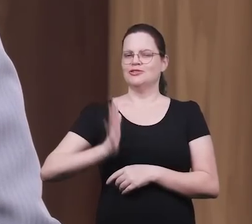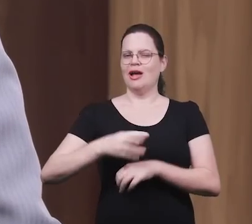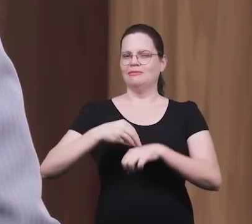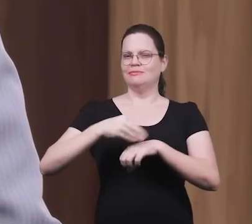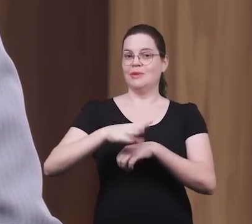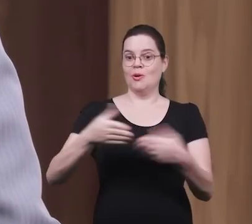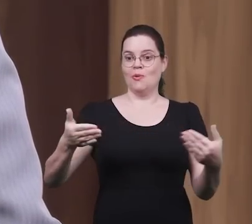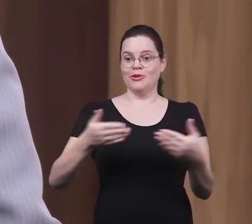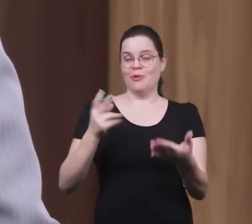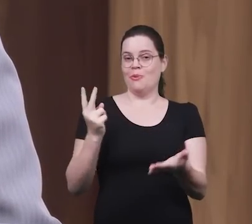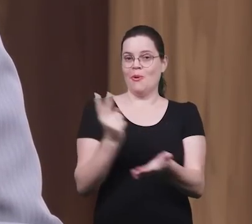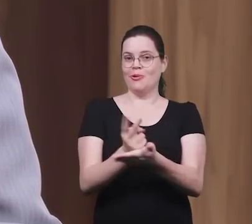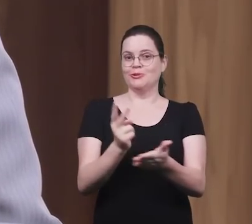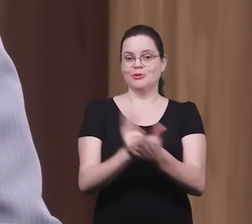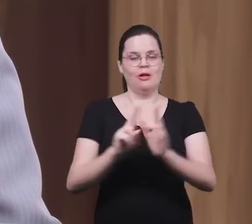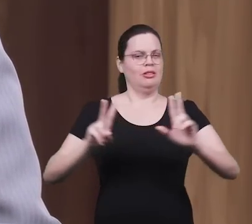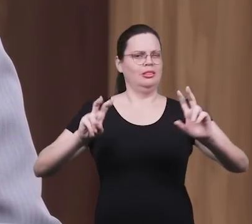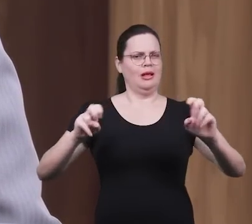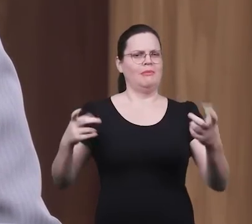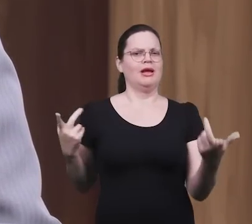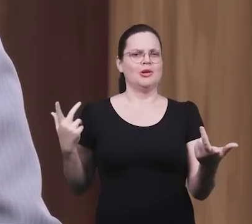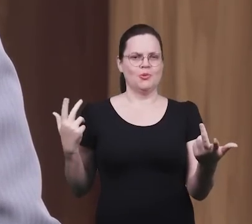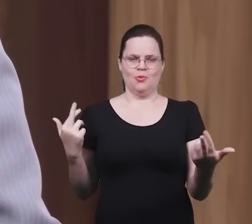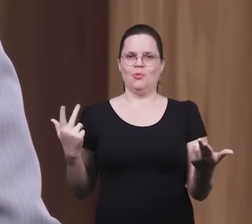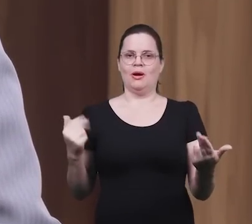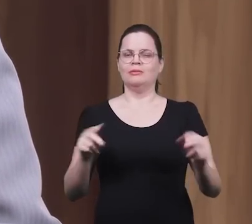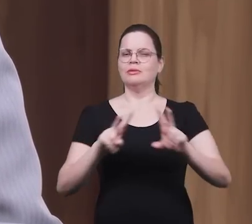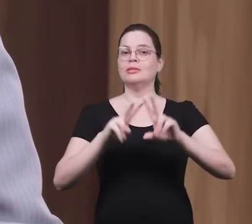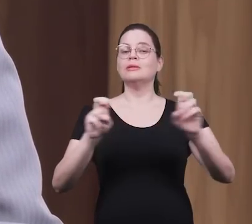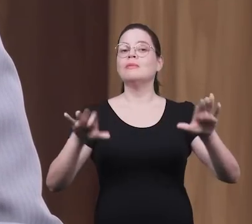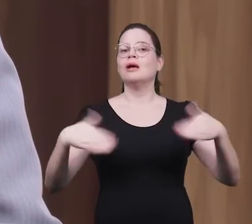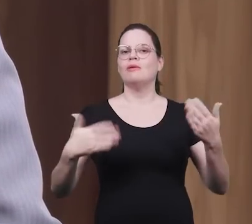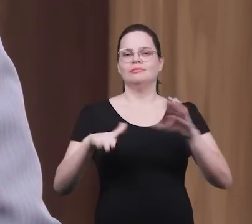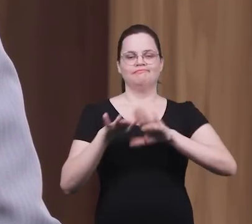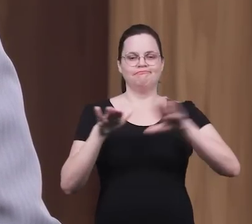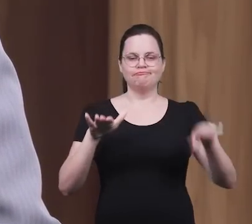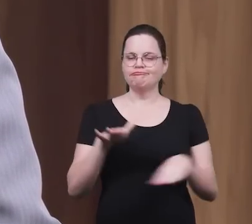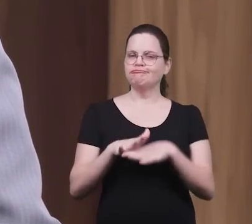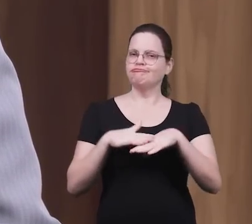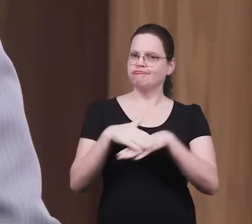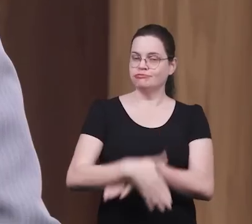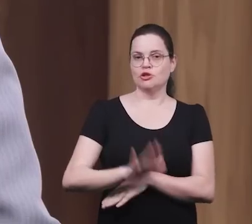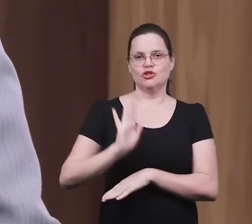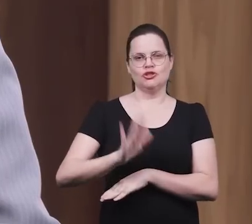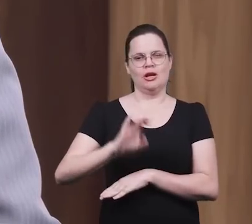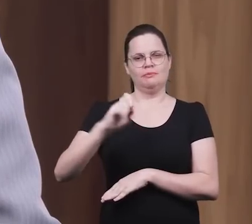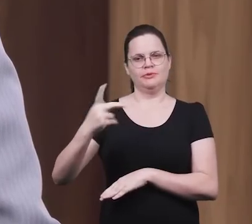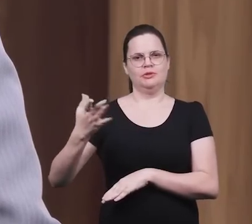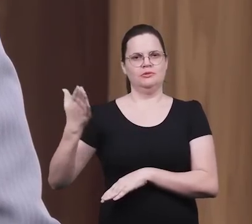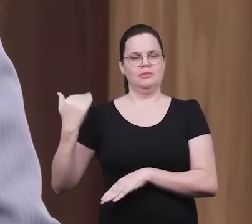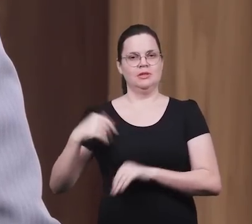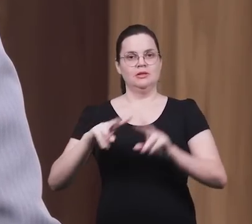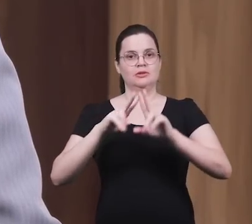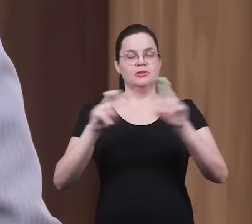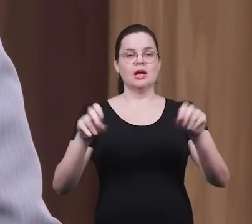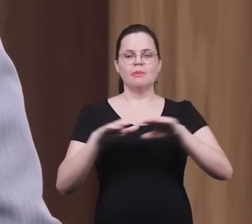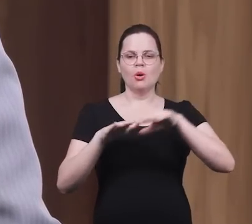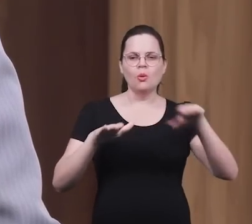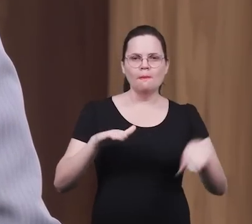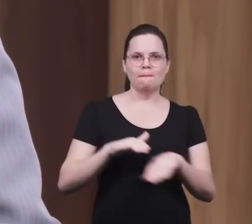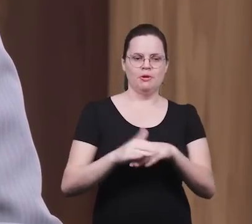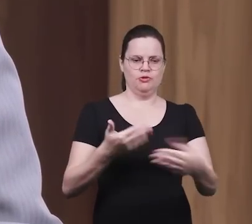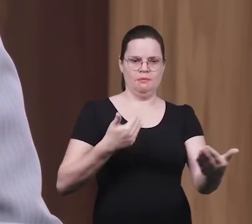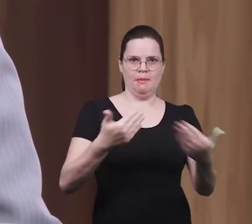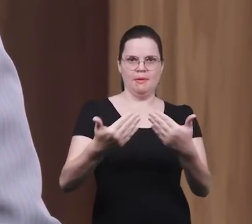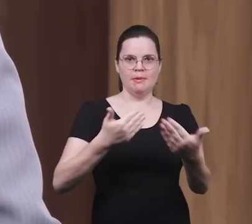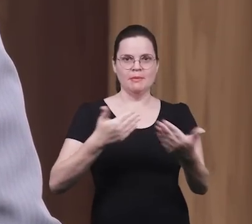seria uma continuidade do tema humildade. Tratamos no episódio anterior a humildade para com o